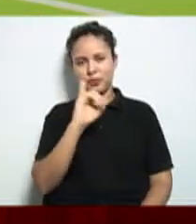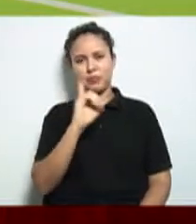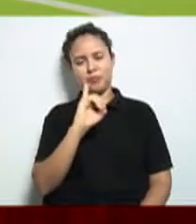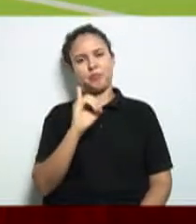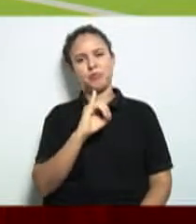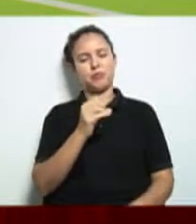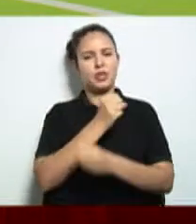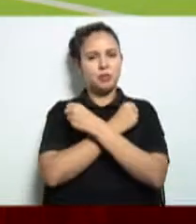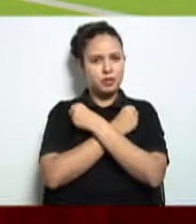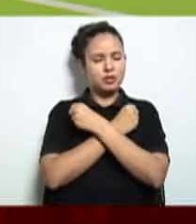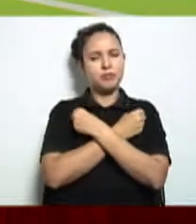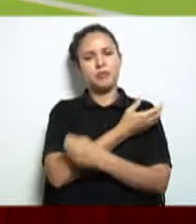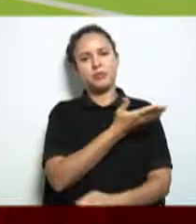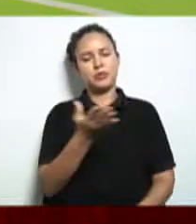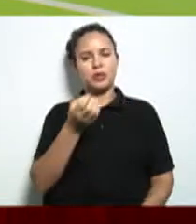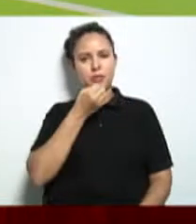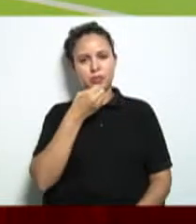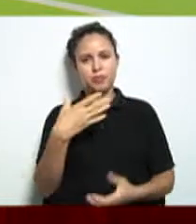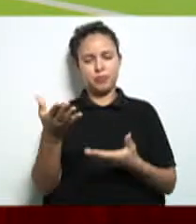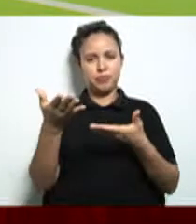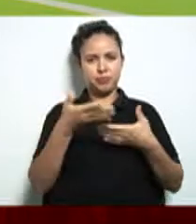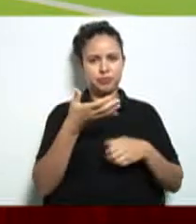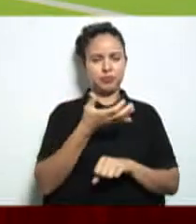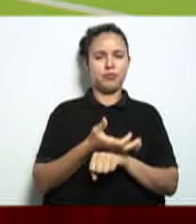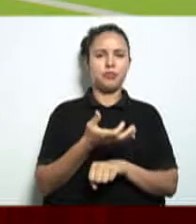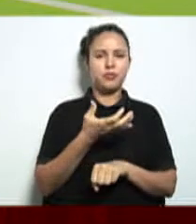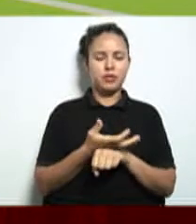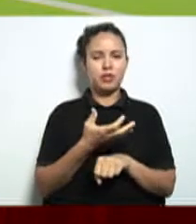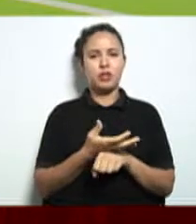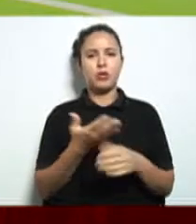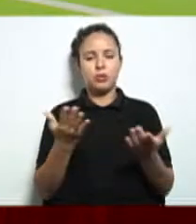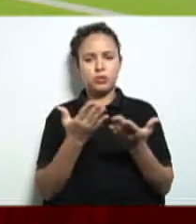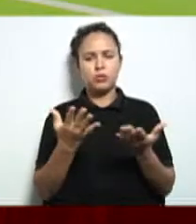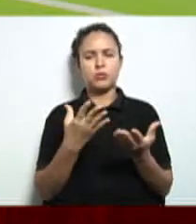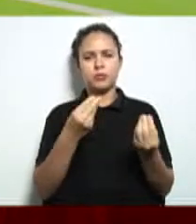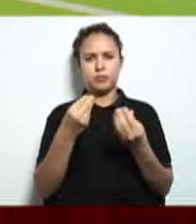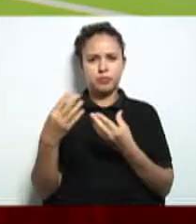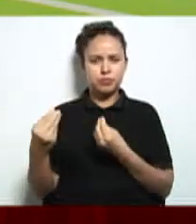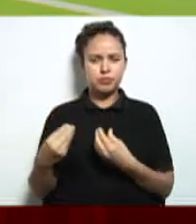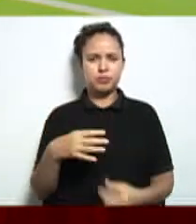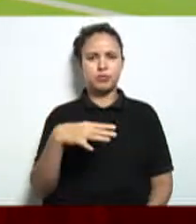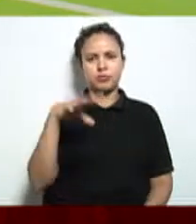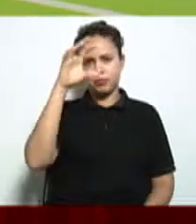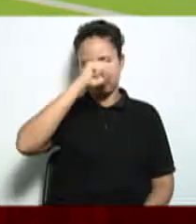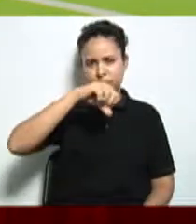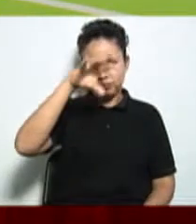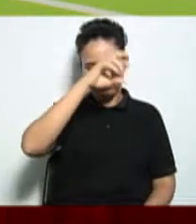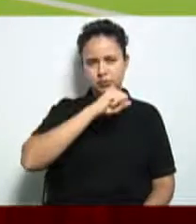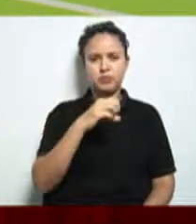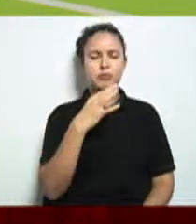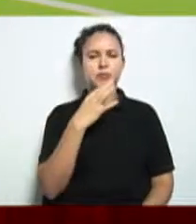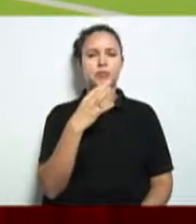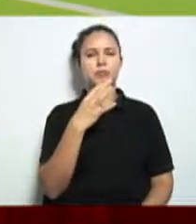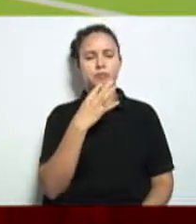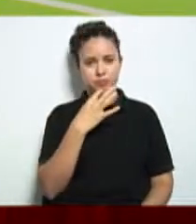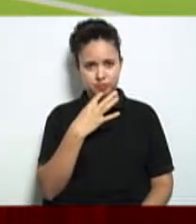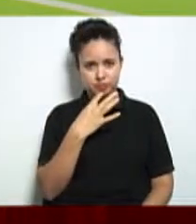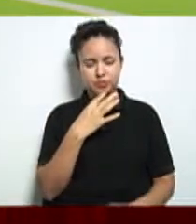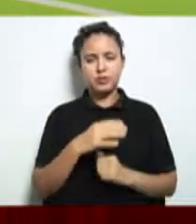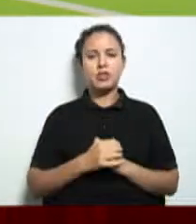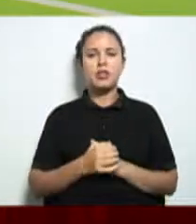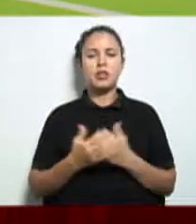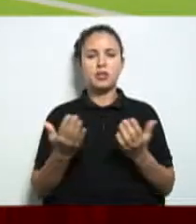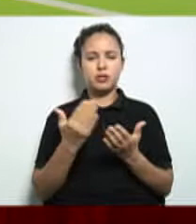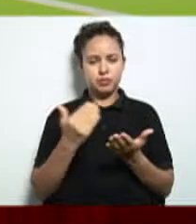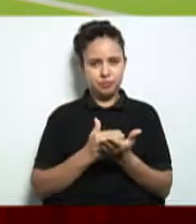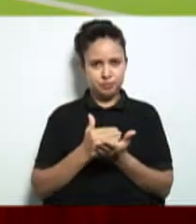Saudações a todos, né? Bem-vindo à nossa disciplina. Hoje a gente tem muito mais conhecimento para construir e vamos lá